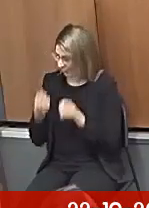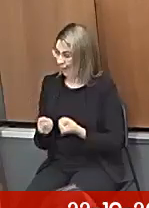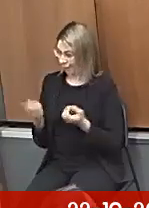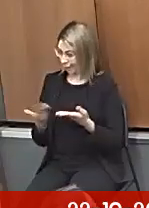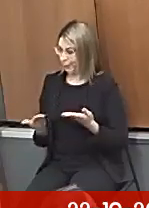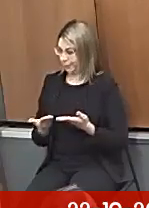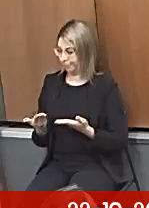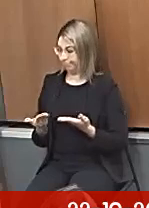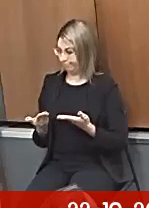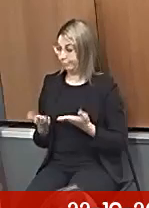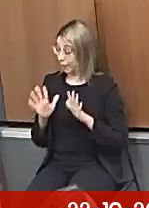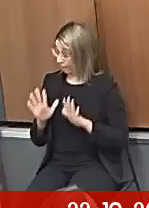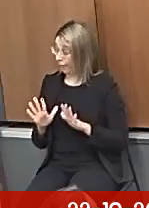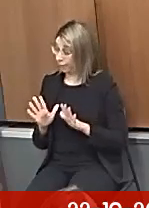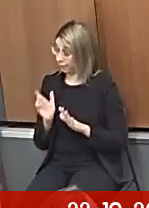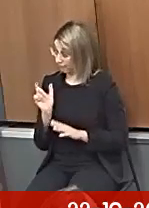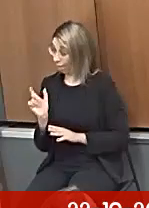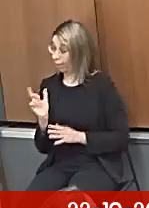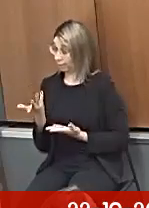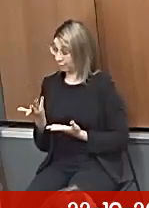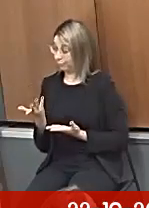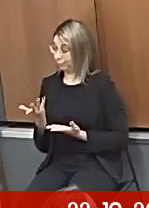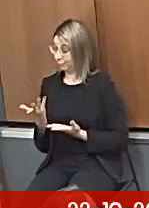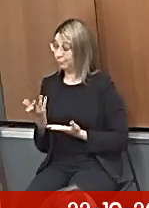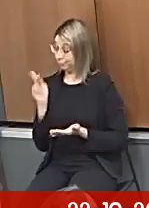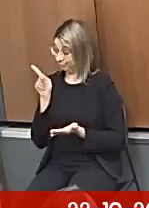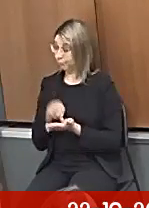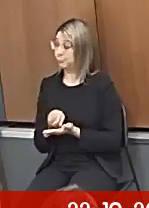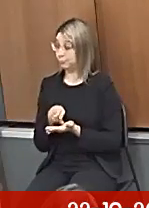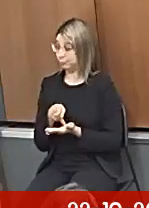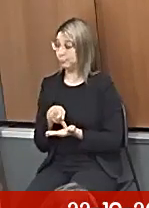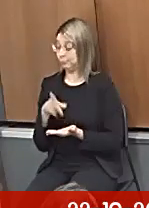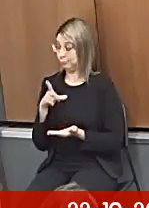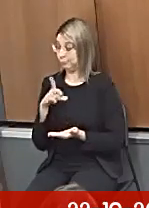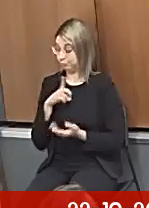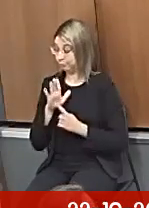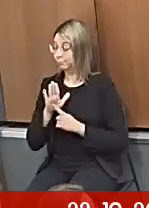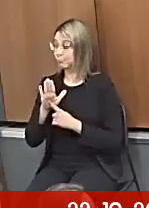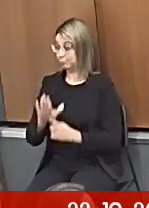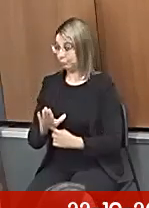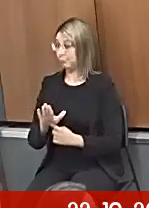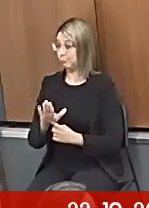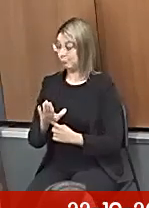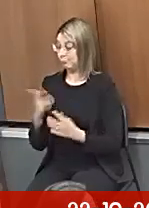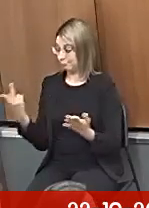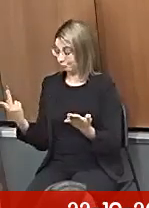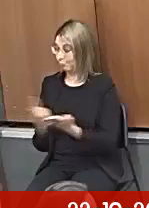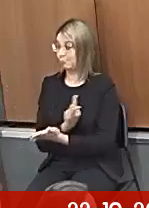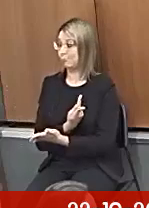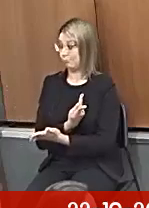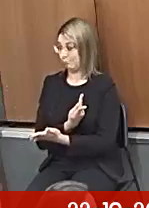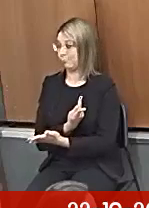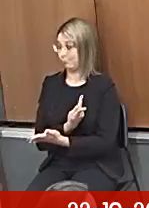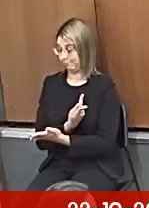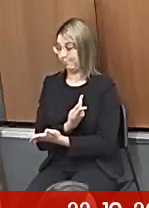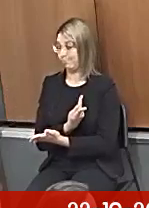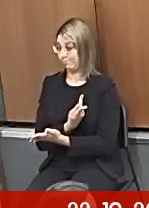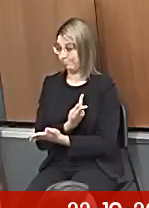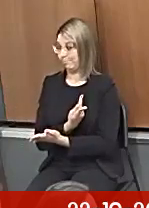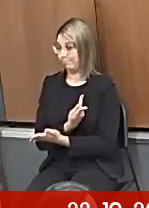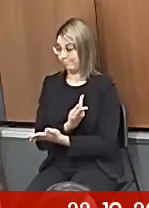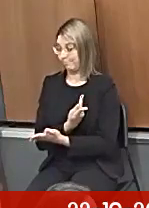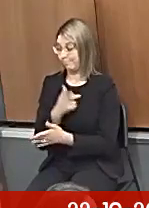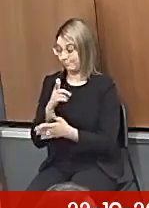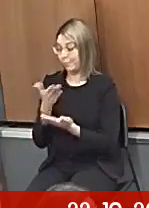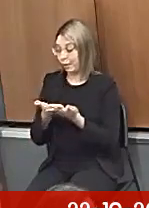pesado, mas é um termo que, de fato, explicita bem aquilo que acontece em relação